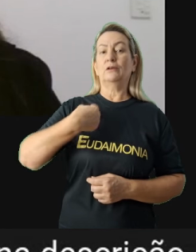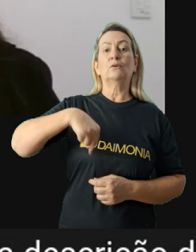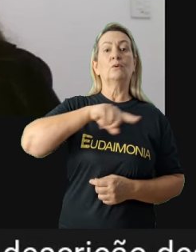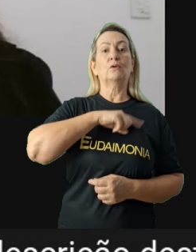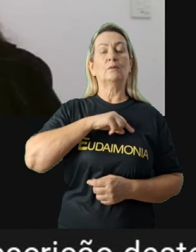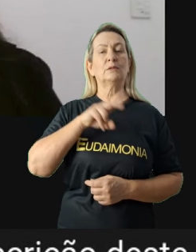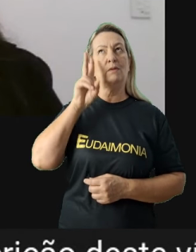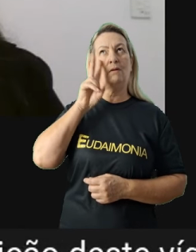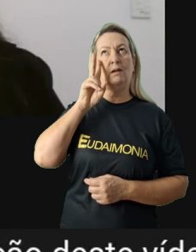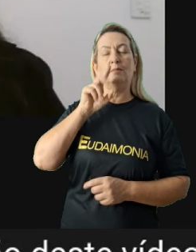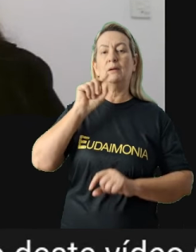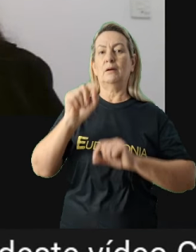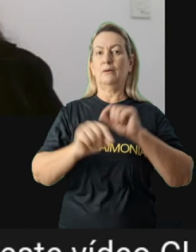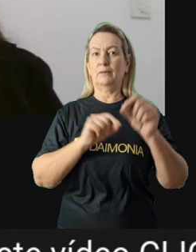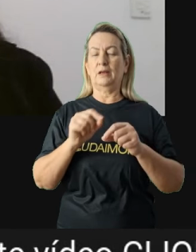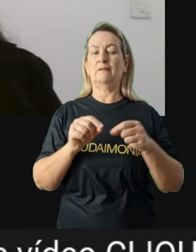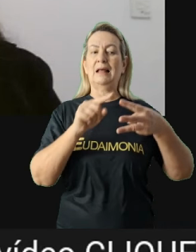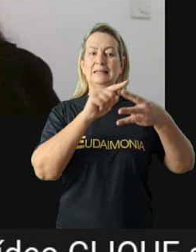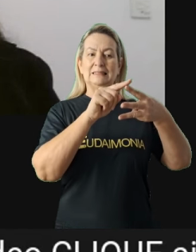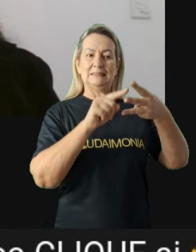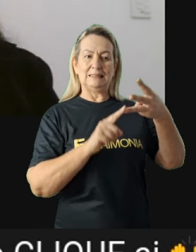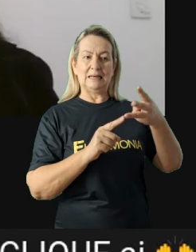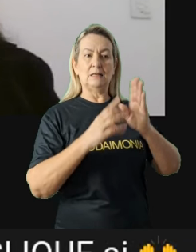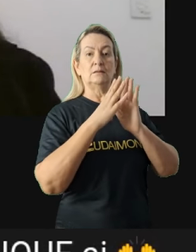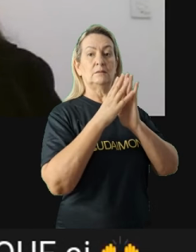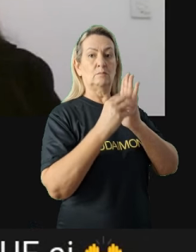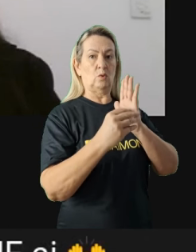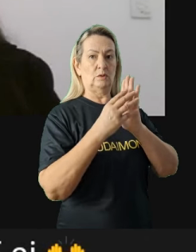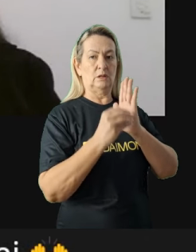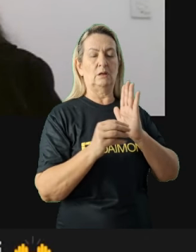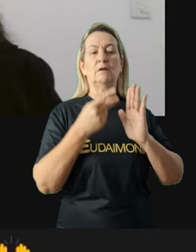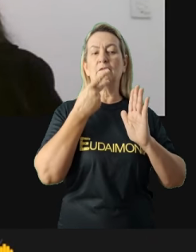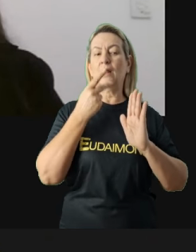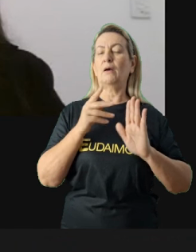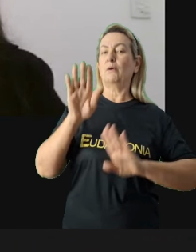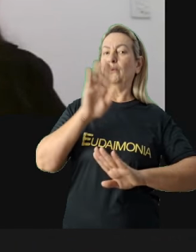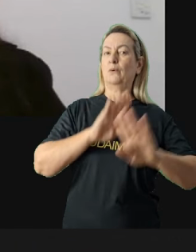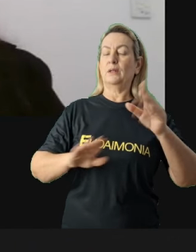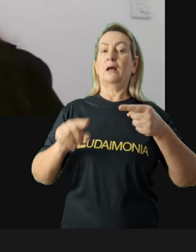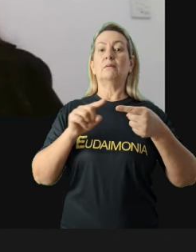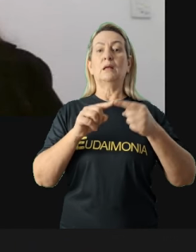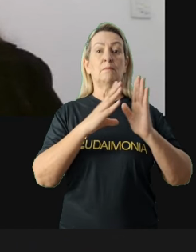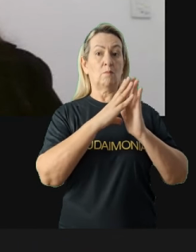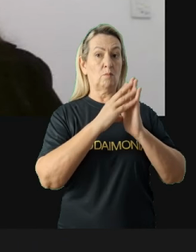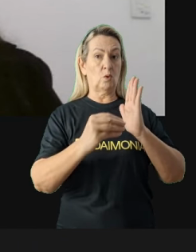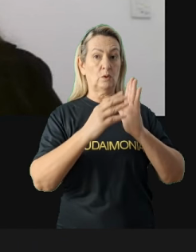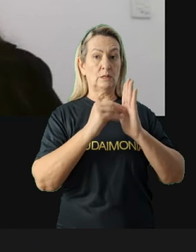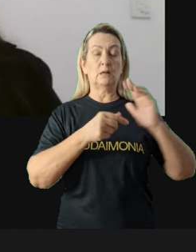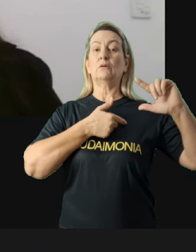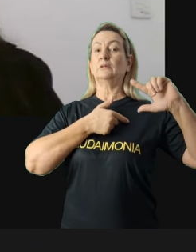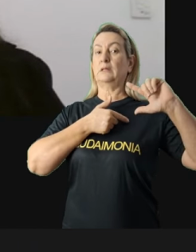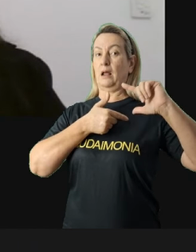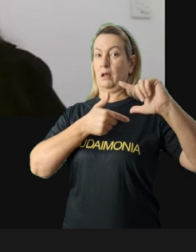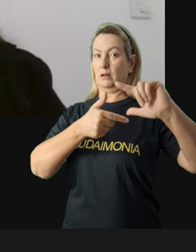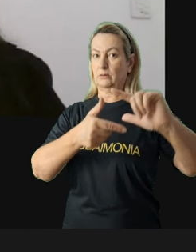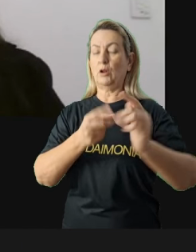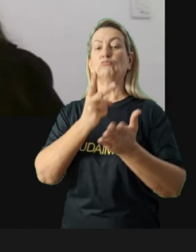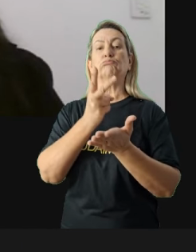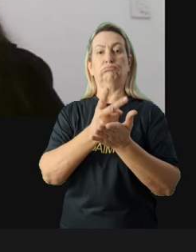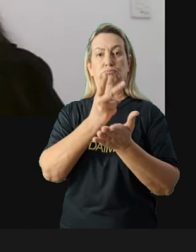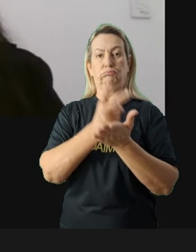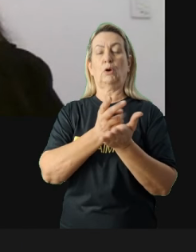alguma maneira, a gente tem que lembrar que a gente tem. Eu vou chamar desses 3 modelos com muito cuidado, tá? A gente tem um